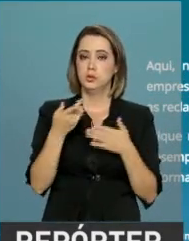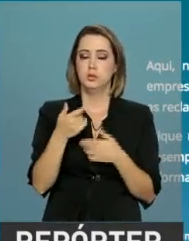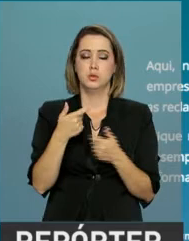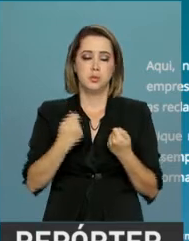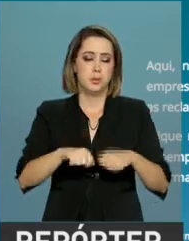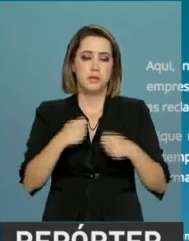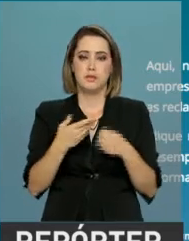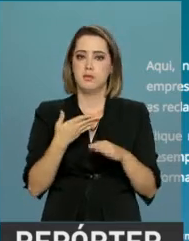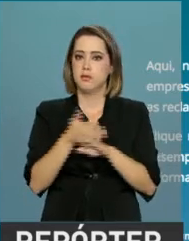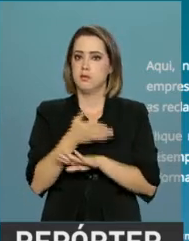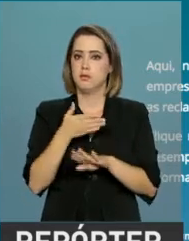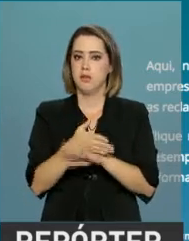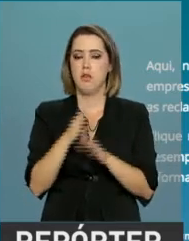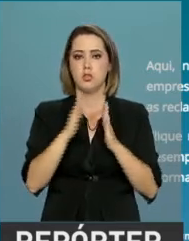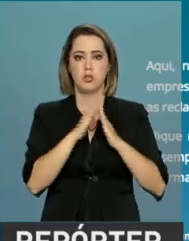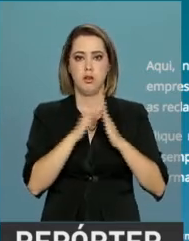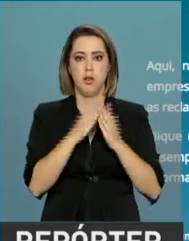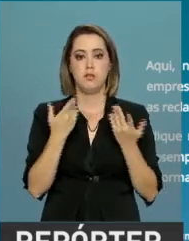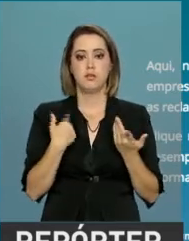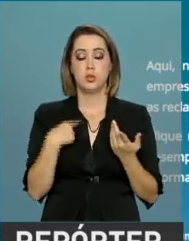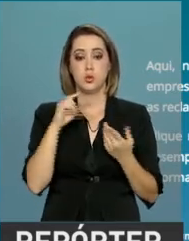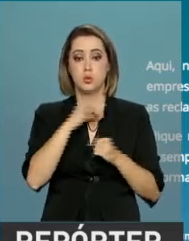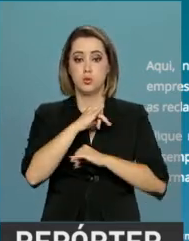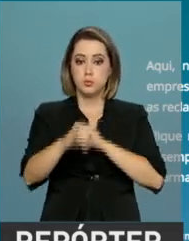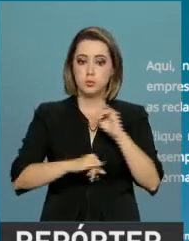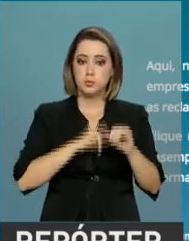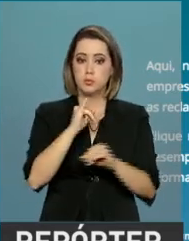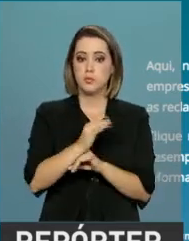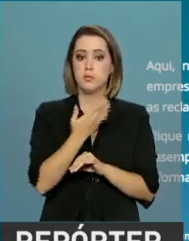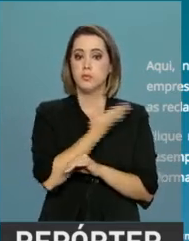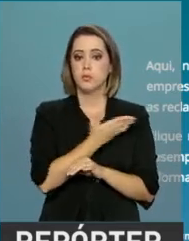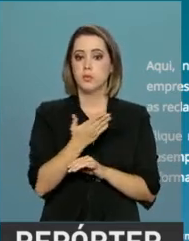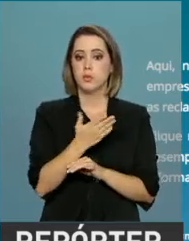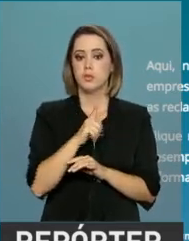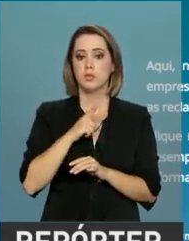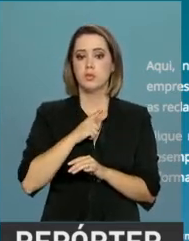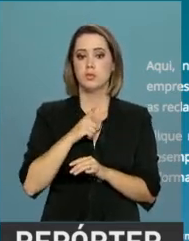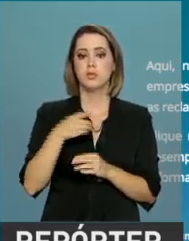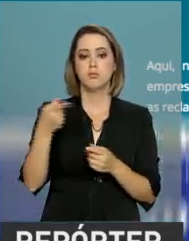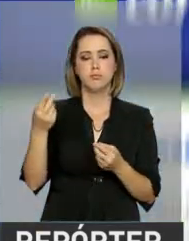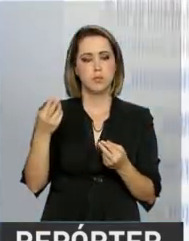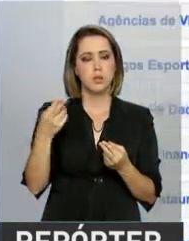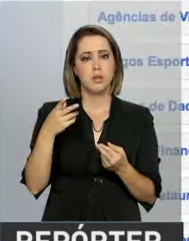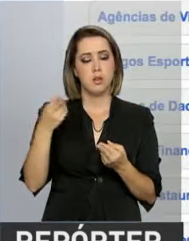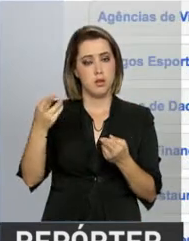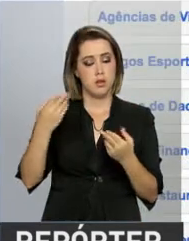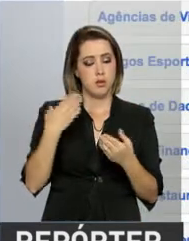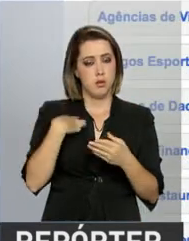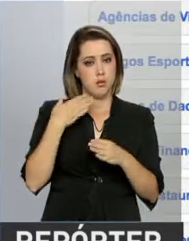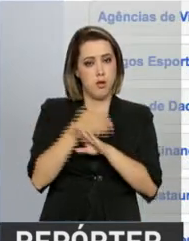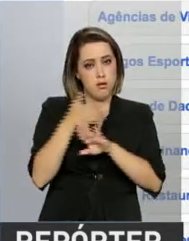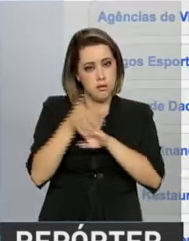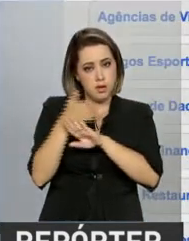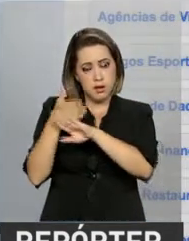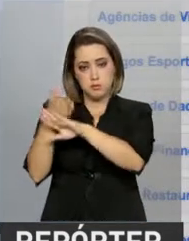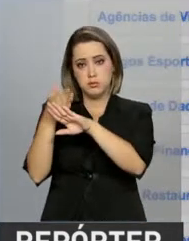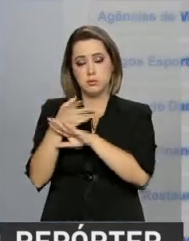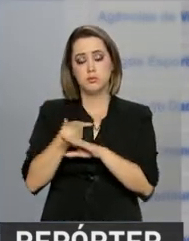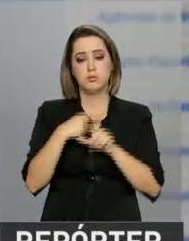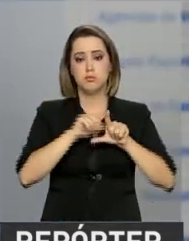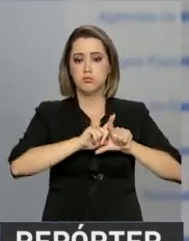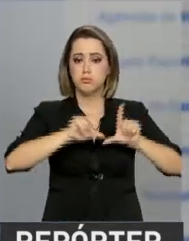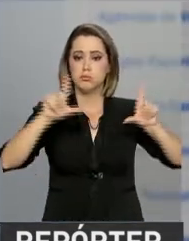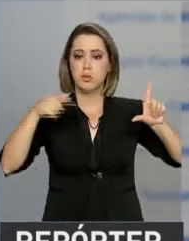de casa. O portal consumidor.gov do Ministério da Justiça tem recebido cada vez mais acessos. A plataforma conta